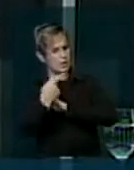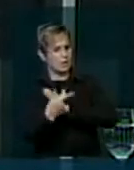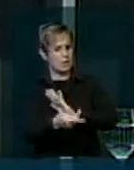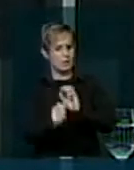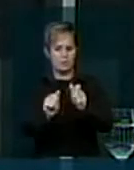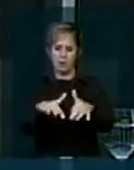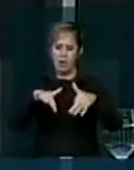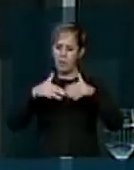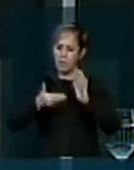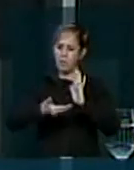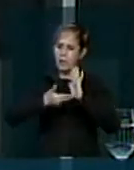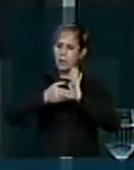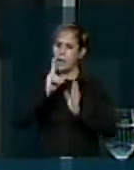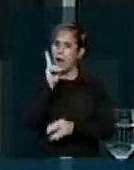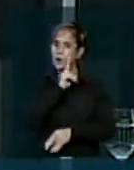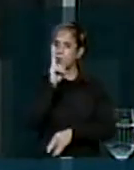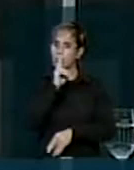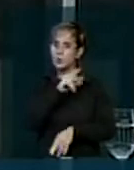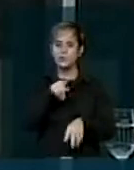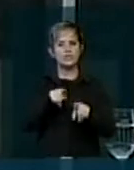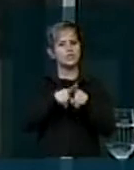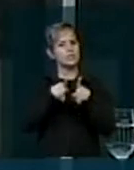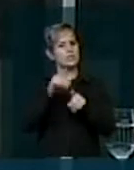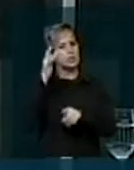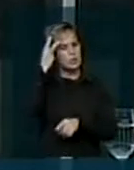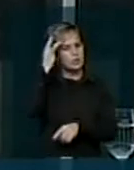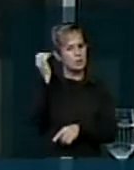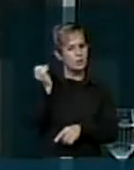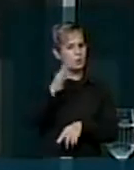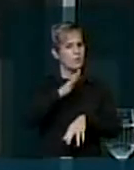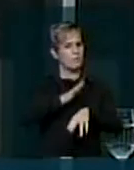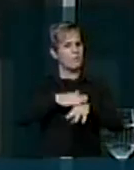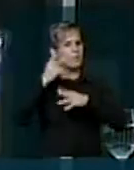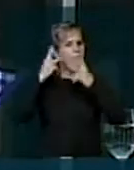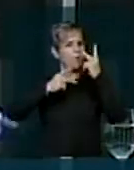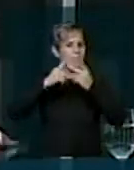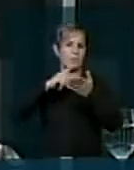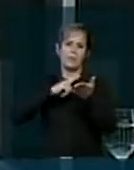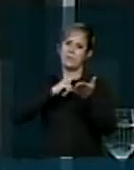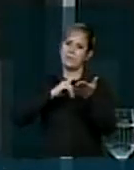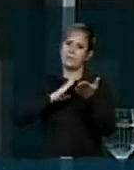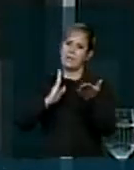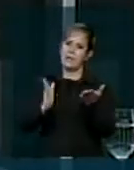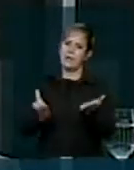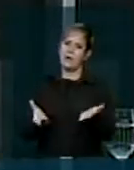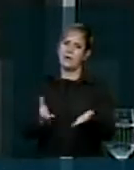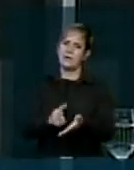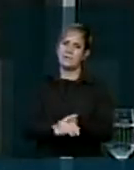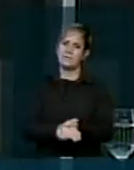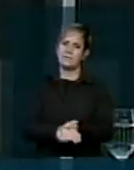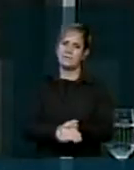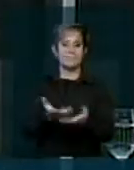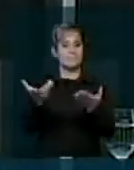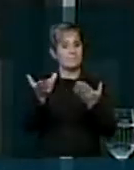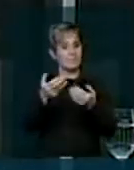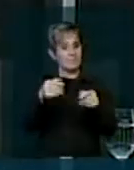no plenário da Câmara e bem atual pelo momento político que o Brasil vive. Quero